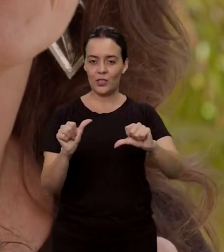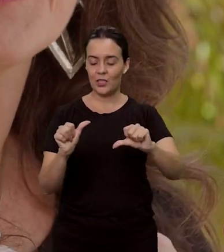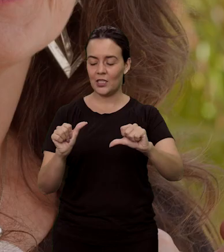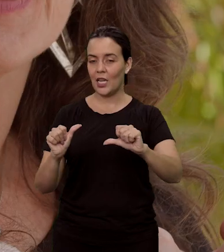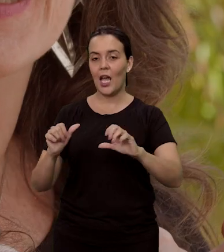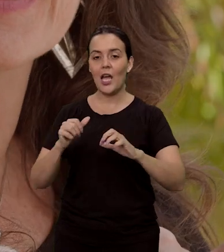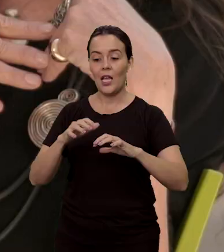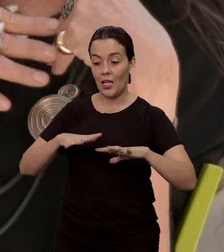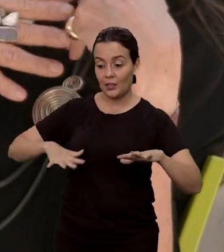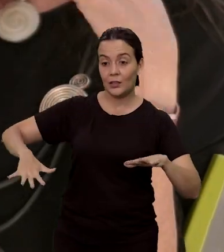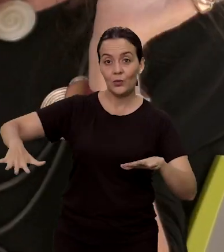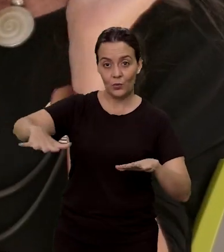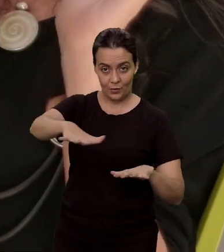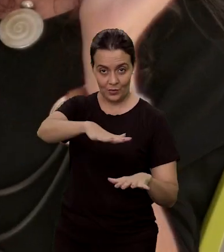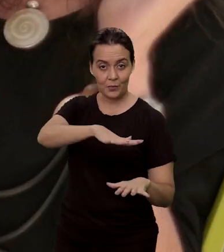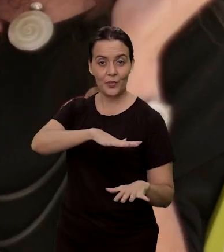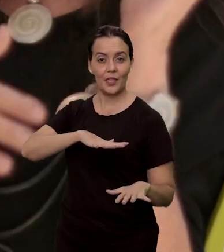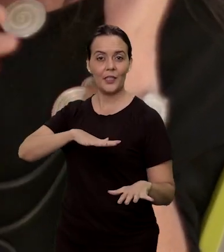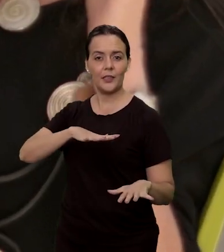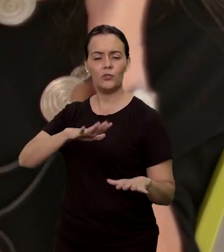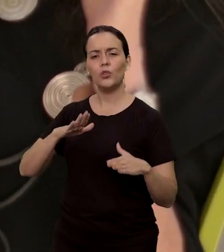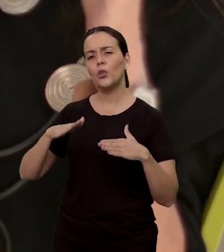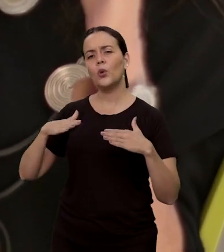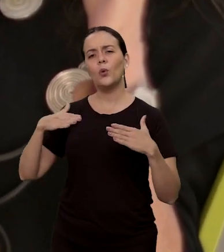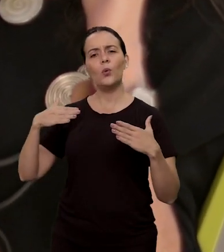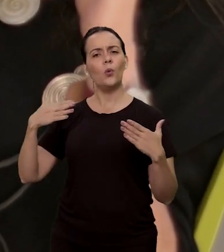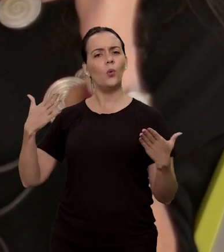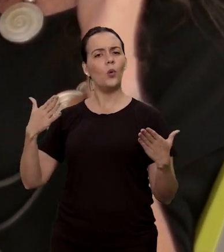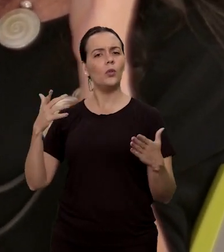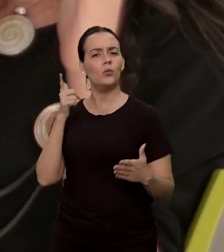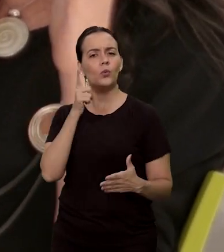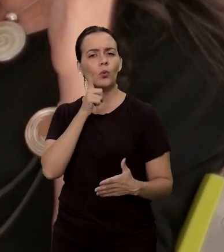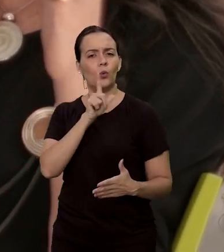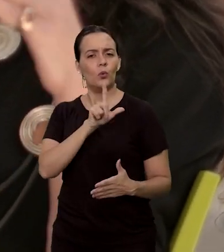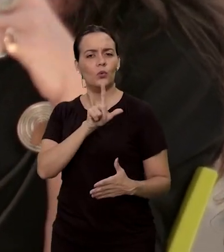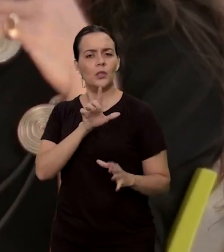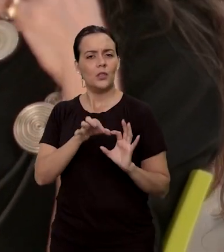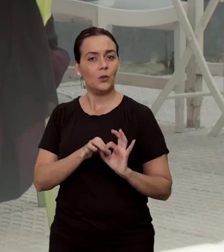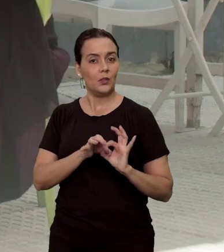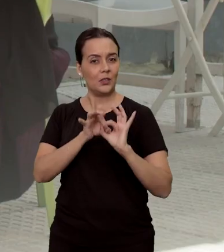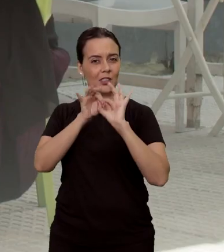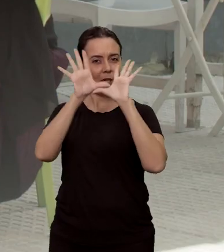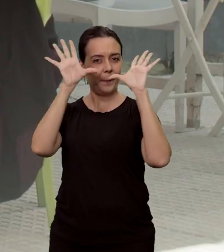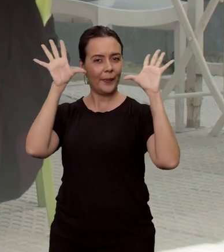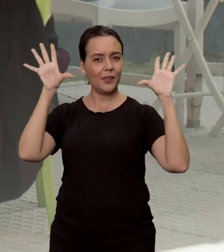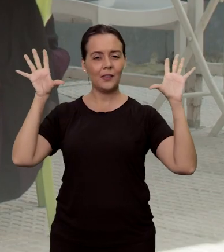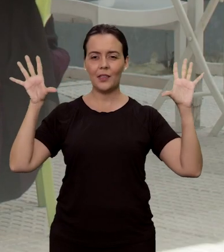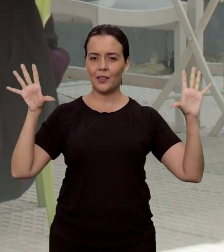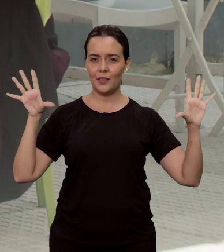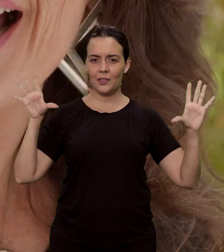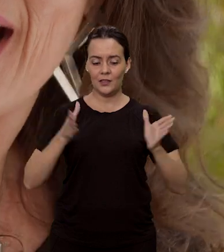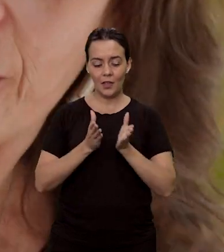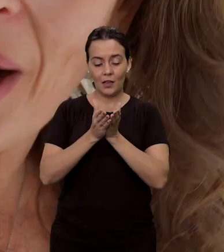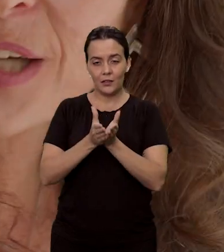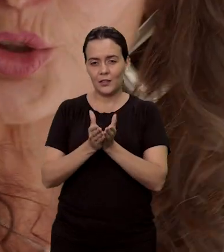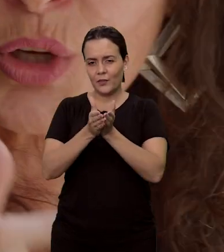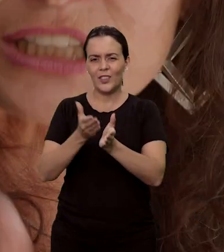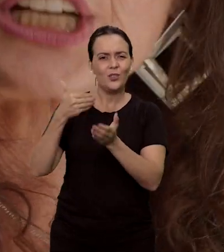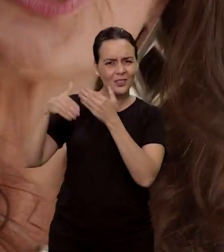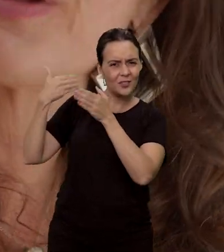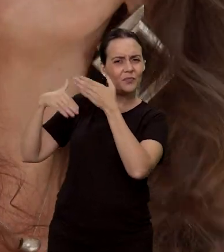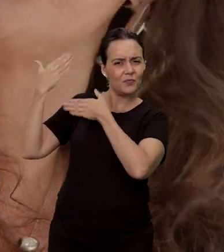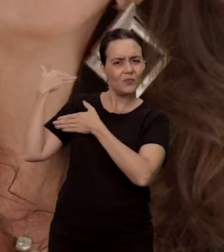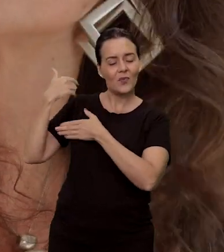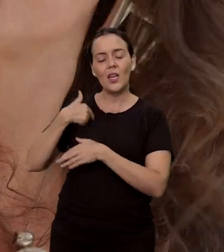teve as independências, começaram a acontecer todas umas depois das outras, das navegações, etc. Eu acho